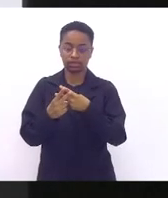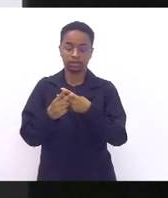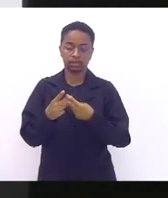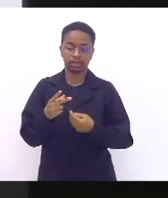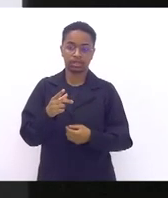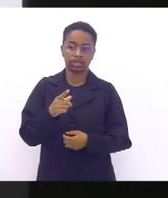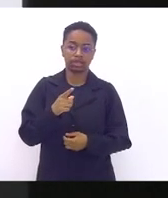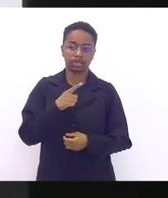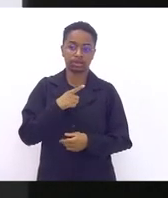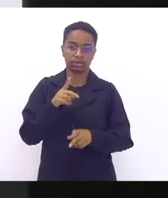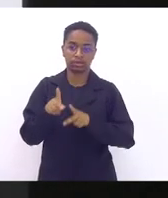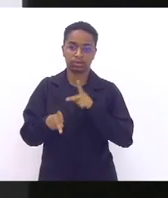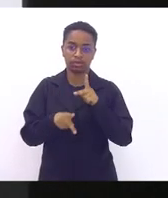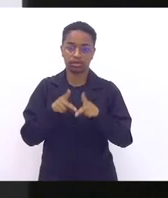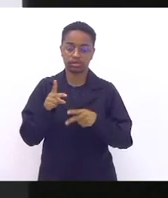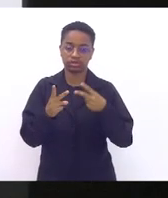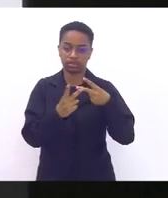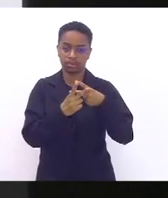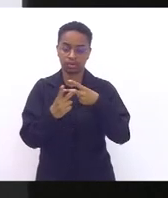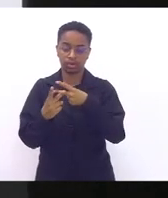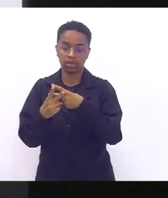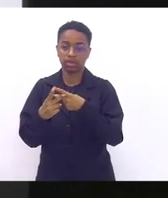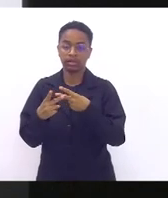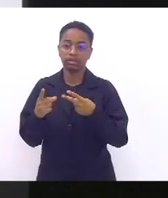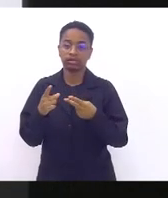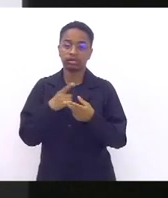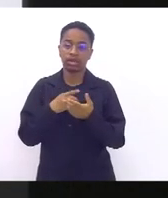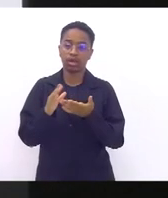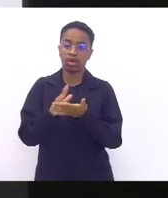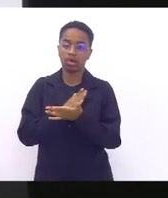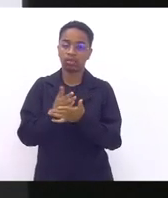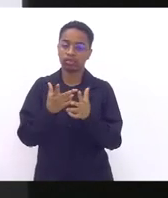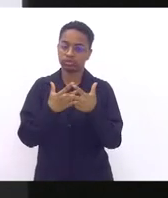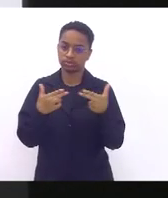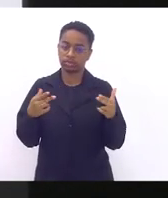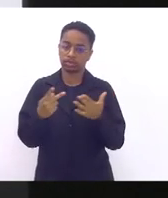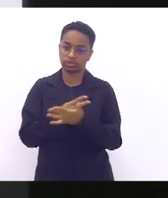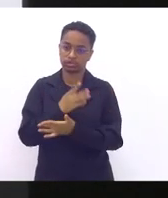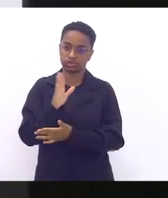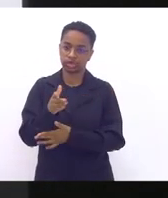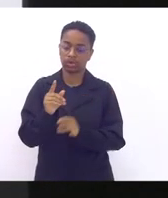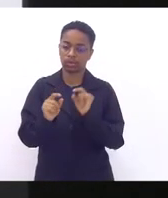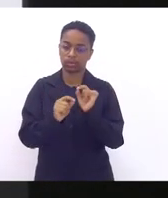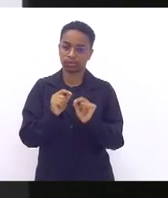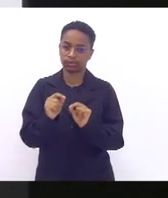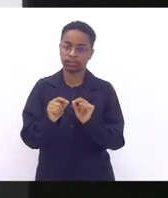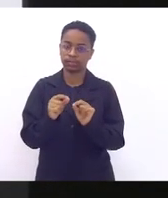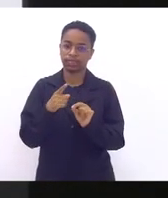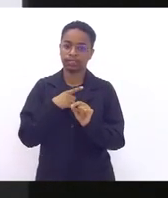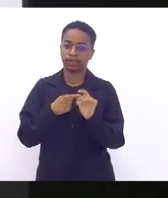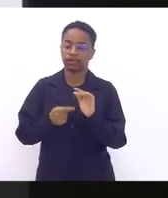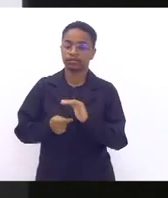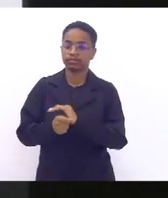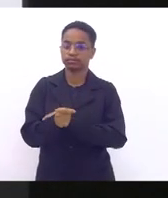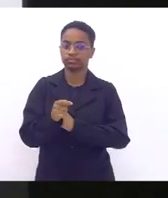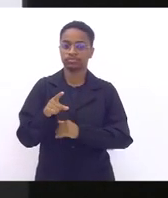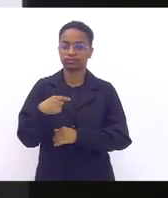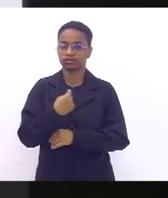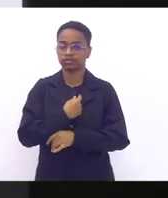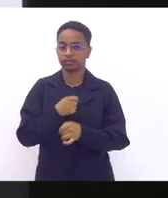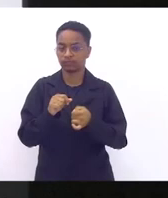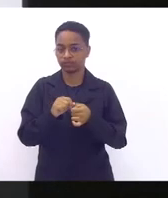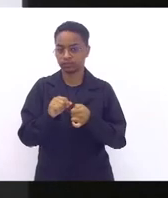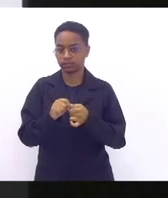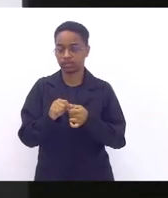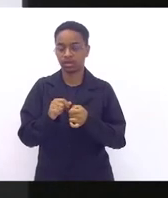a população privada de liberdade, então, algumas coisas já foram feitas, né, que foi um grande investimento que a gente fez laboratorial